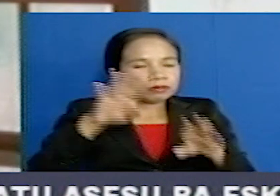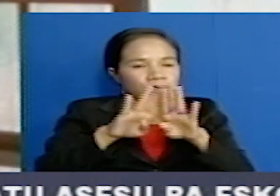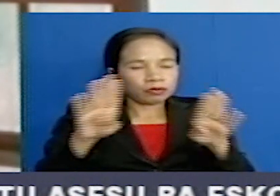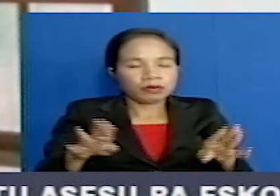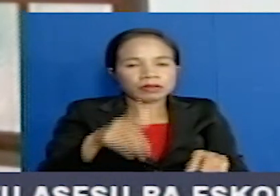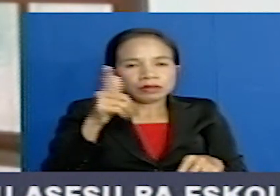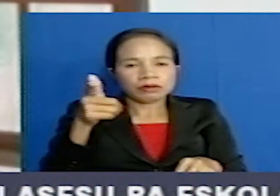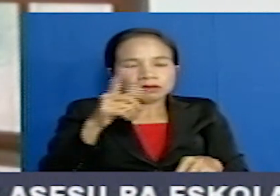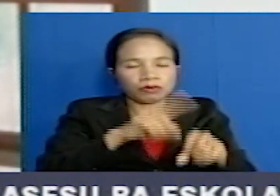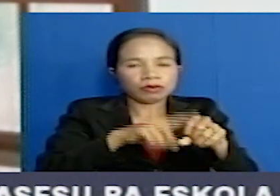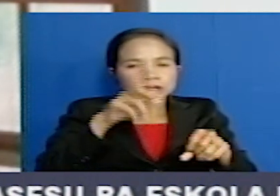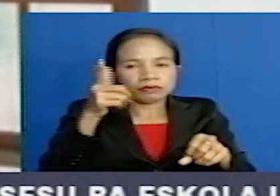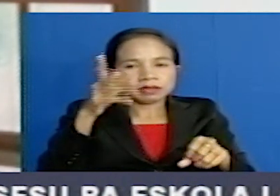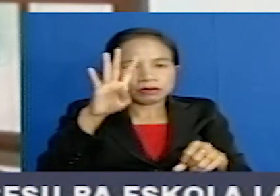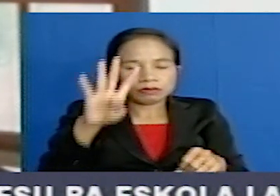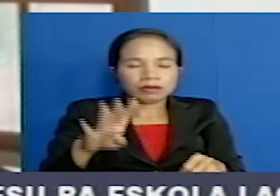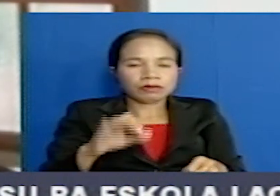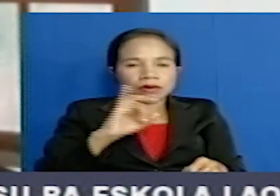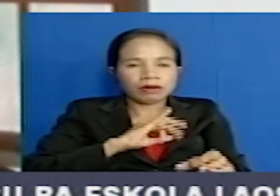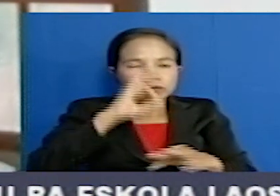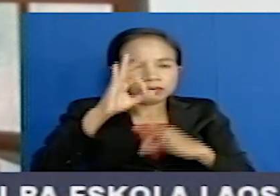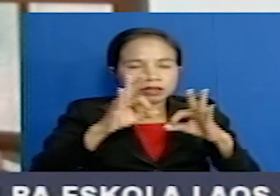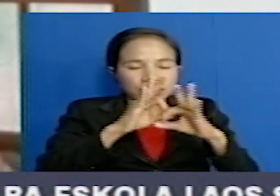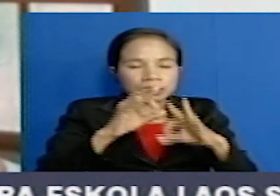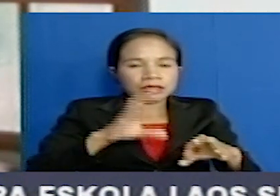aduni hau garante ka kai kole